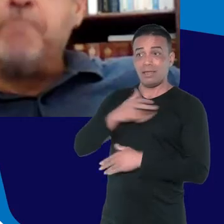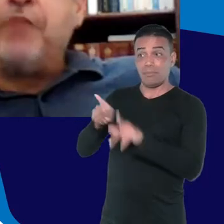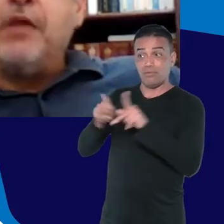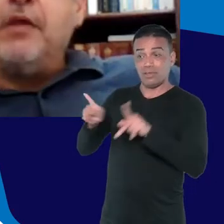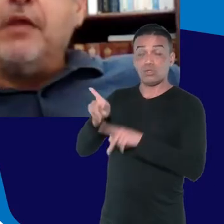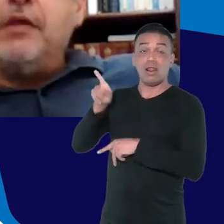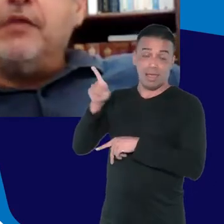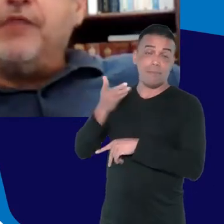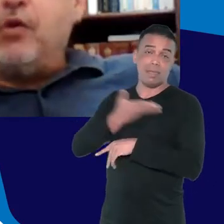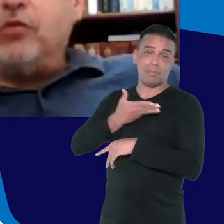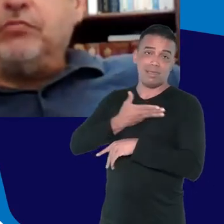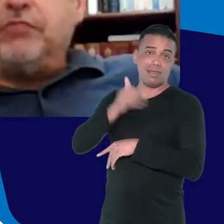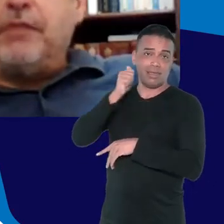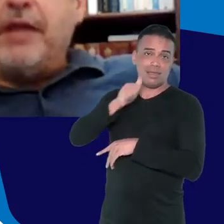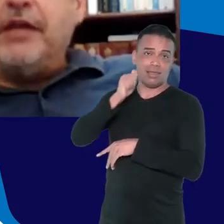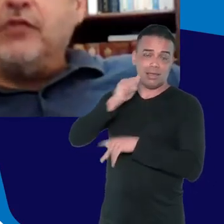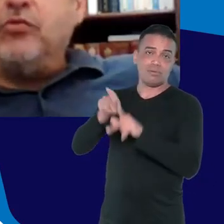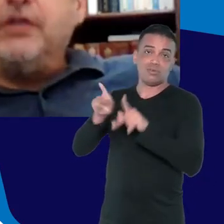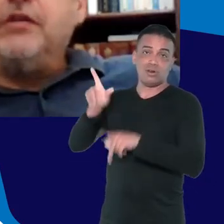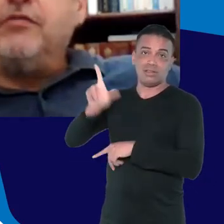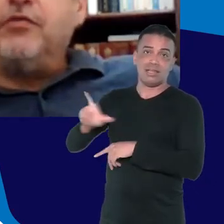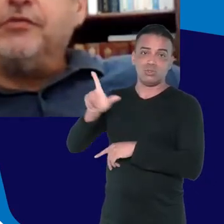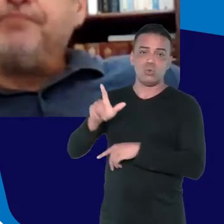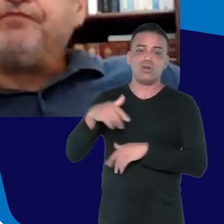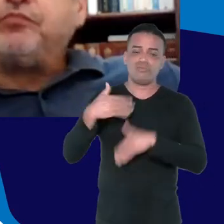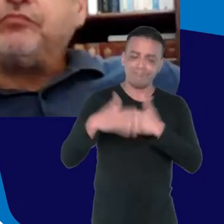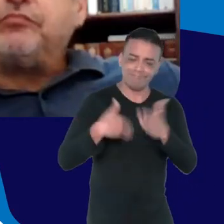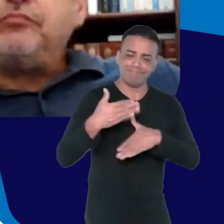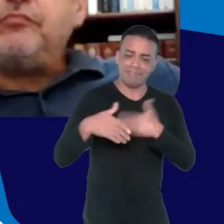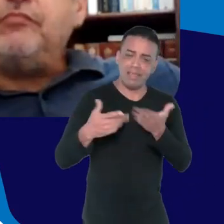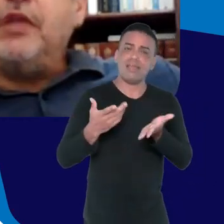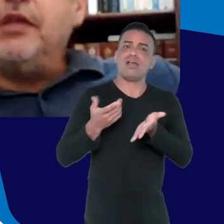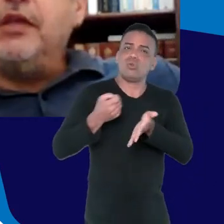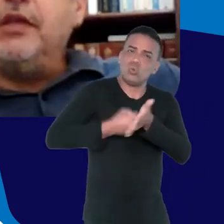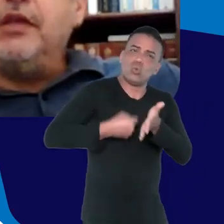literatura, e falei: estou trabalhando num livro